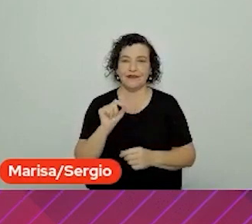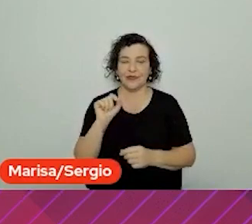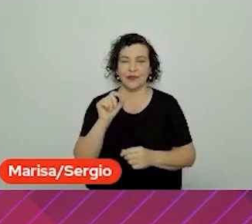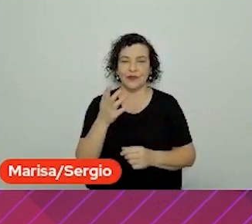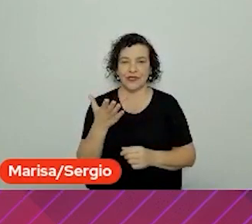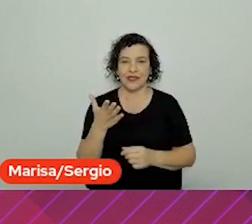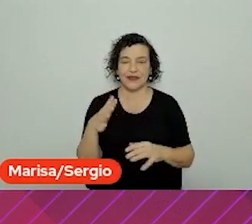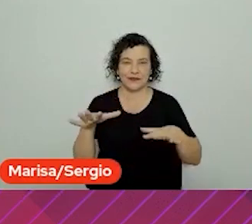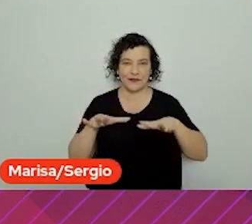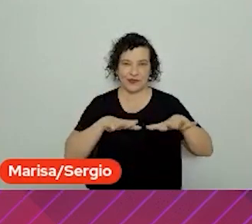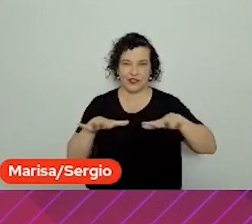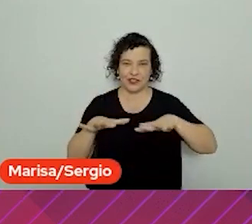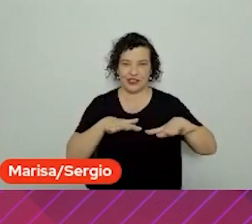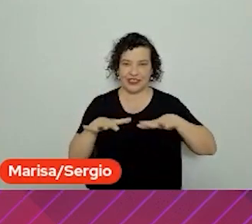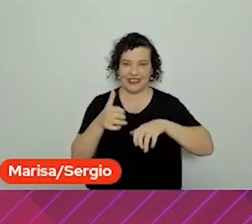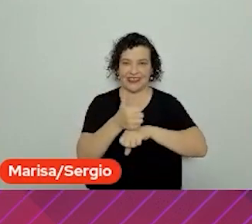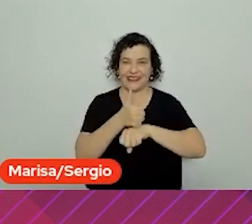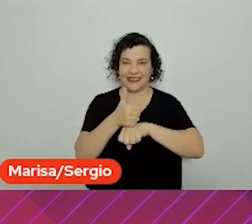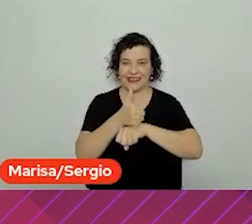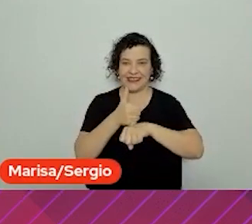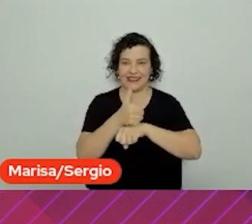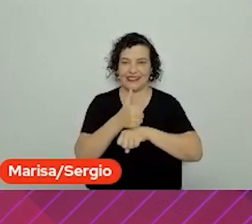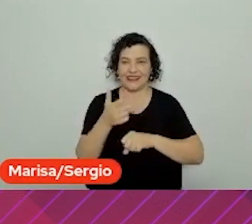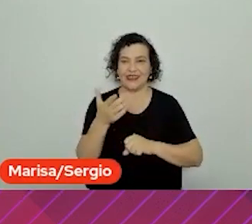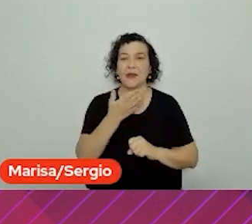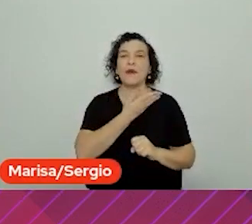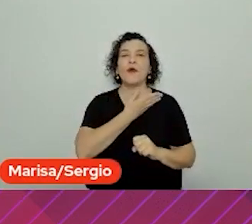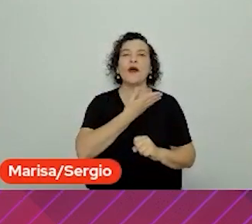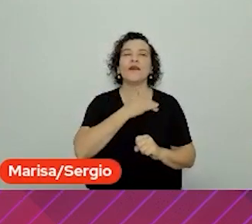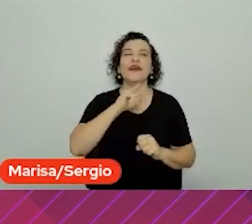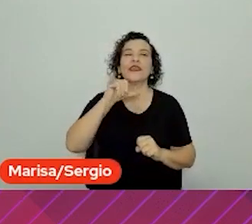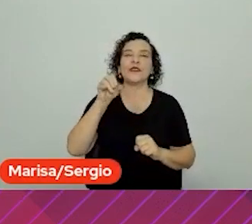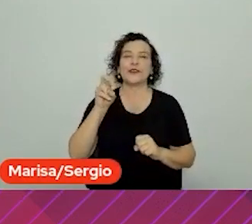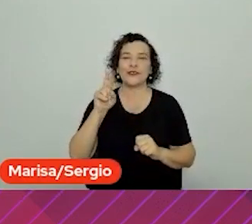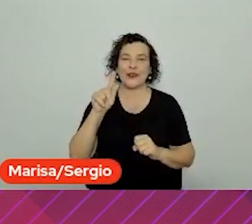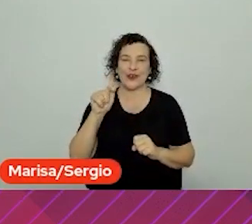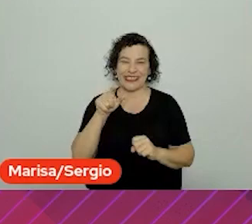agilidade, meu amigo Jorginho por aí, se tiver aí, ele sabe qual que é a referência.